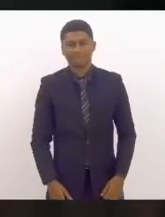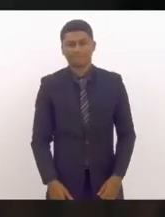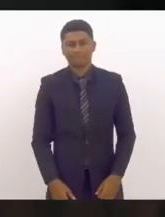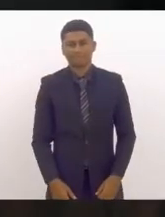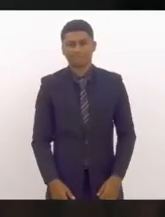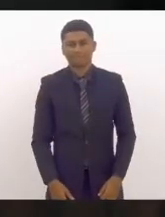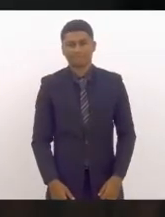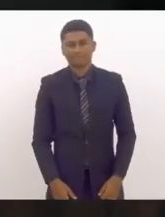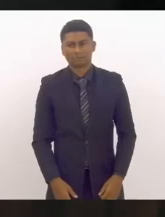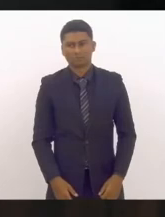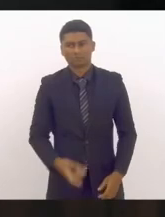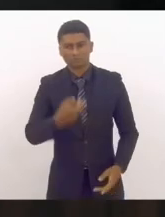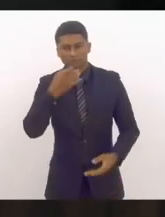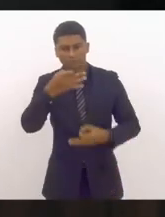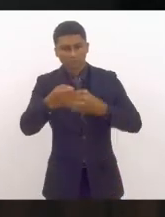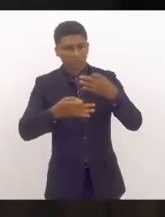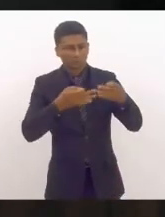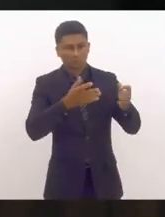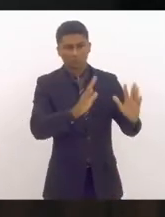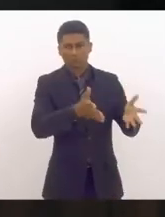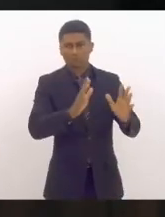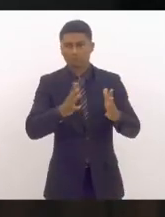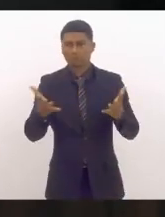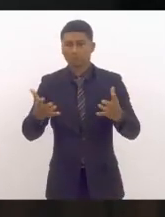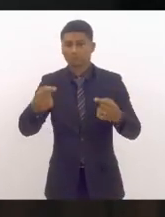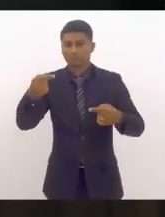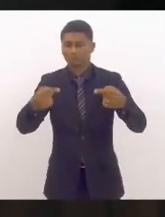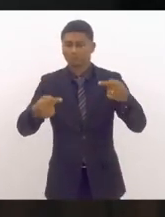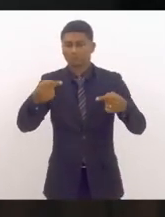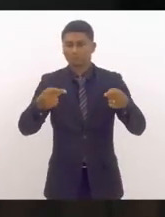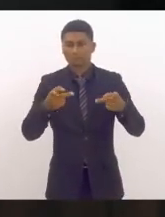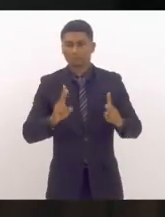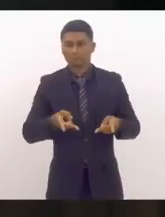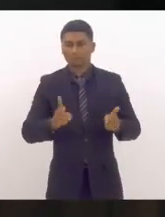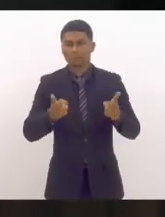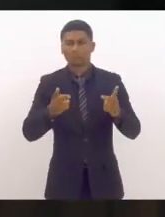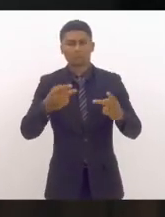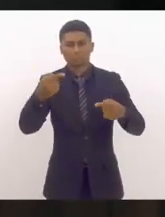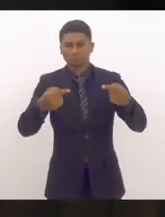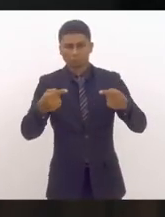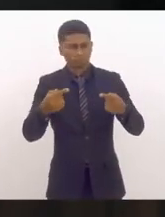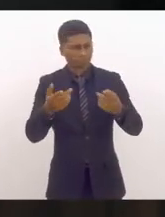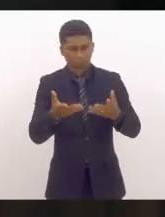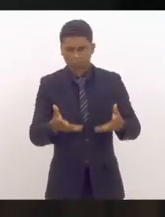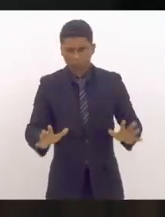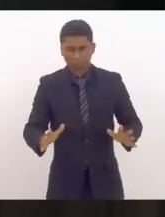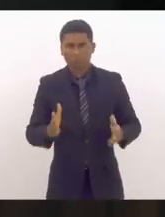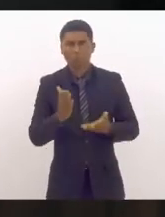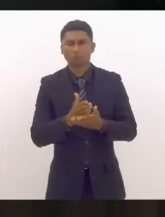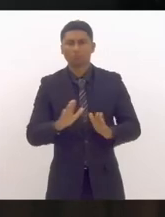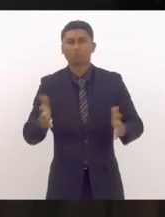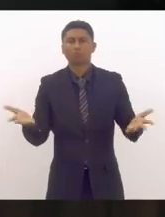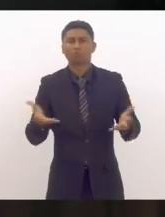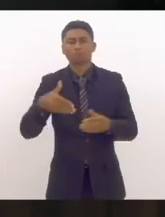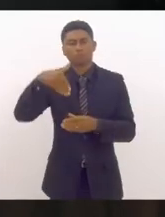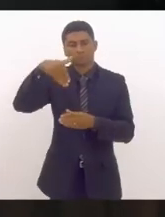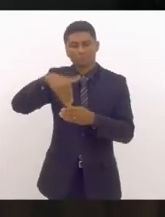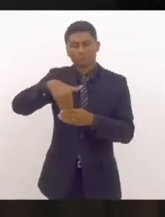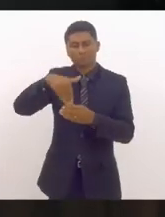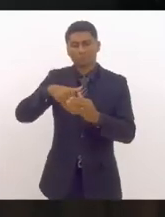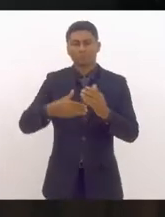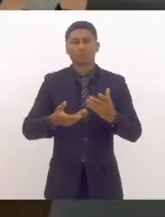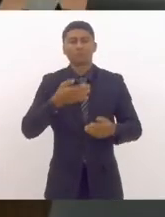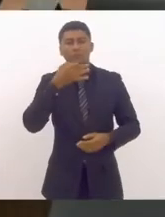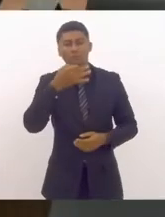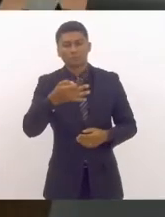Com os pareceres emitidos em discussão, continua em discussão, não havendo que queira discutir, encerrada a discussão em votação, parecer da Comissão